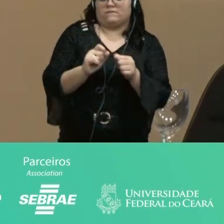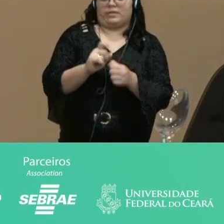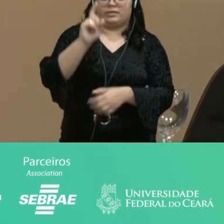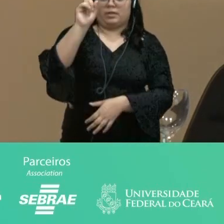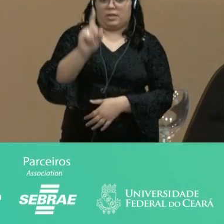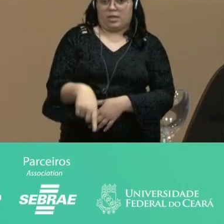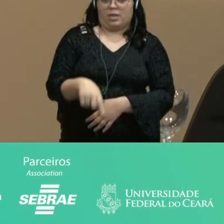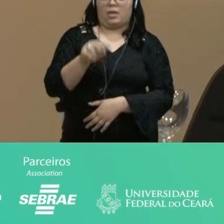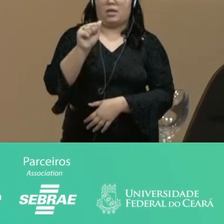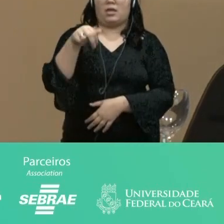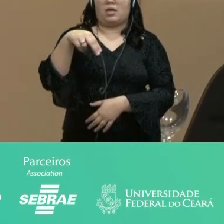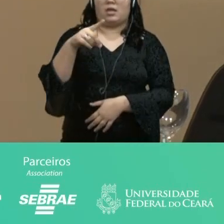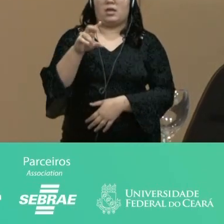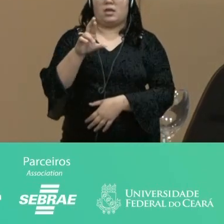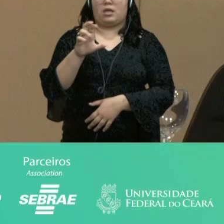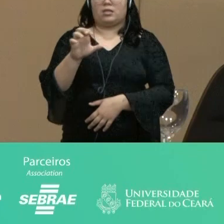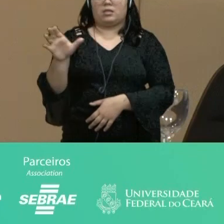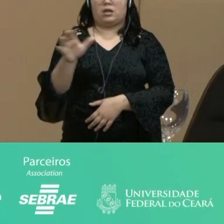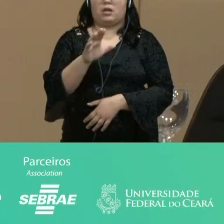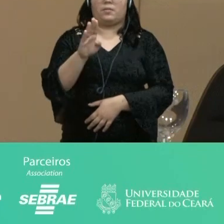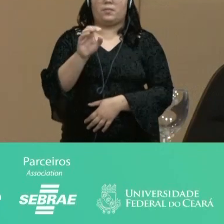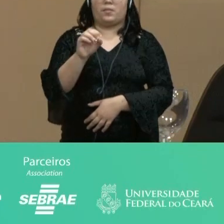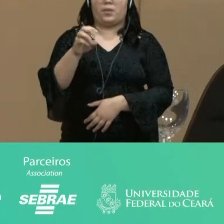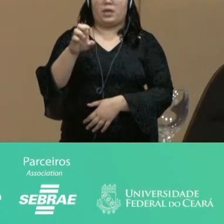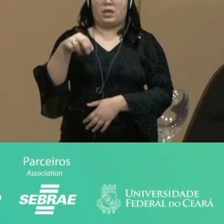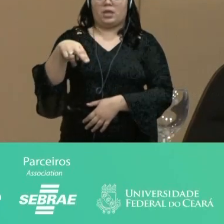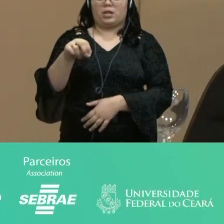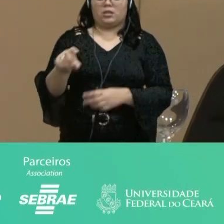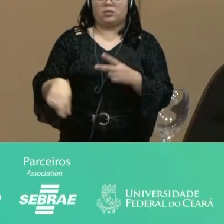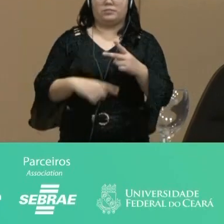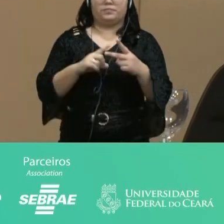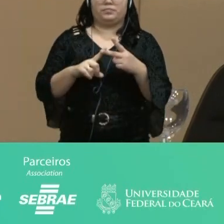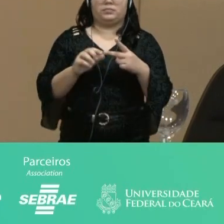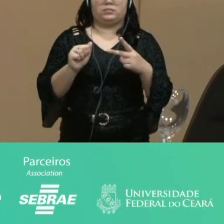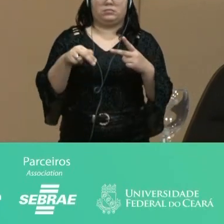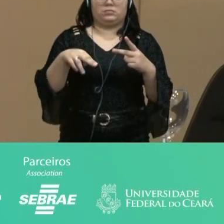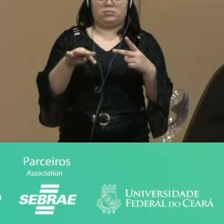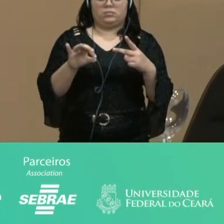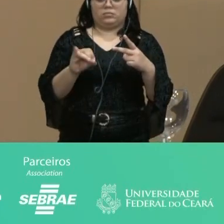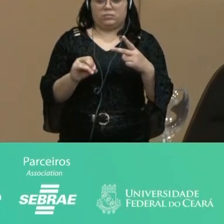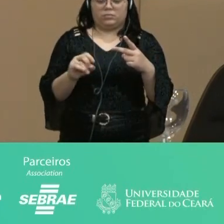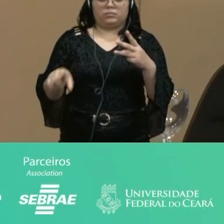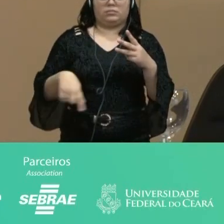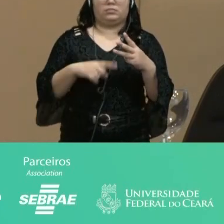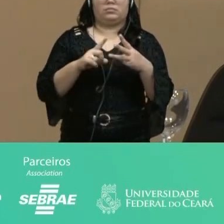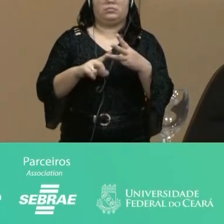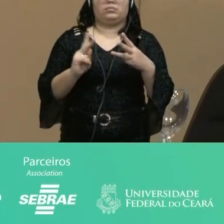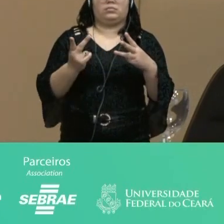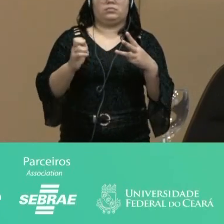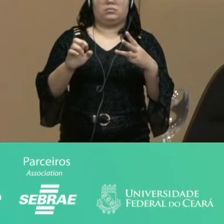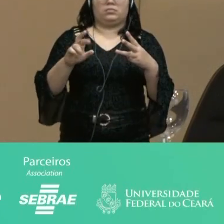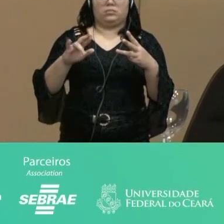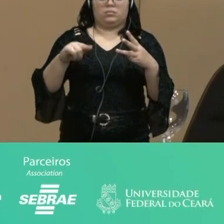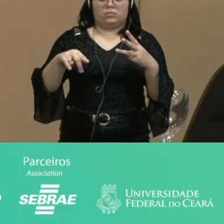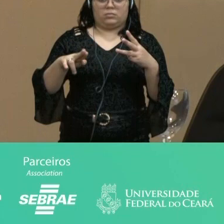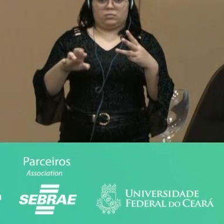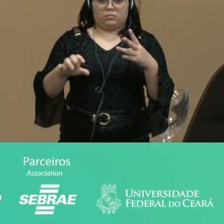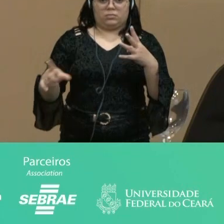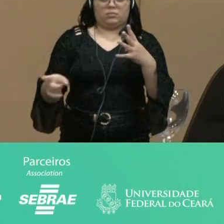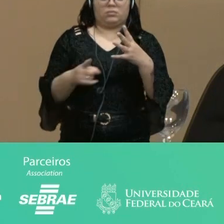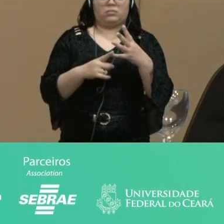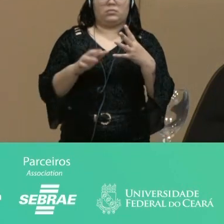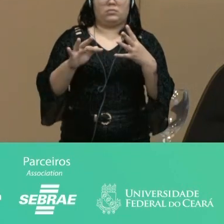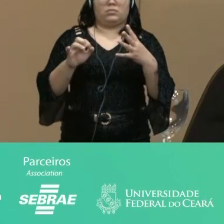foram André Bueno, Antônio Eurico Torres, Henrique Garcia e Fernanda Lobo.